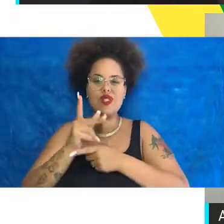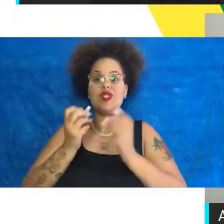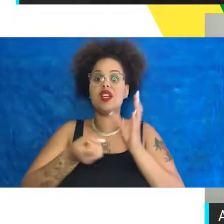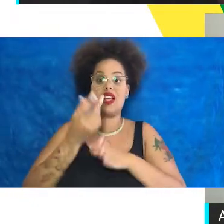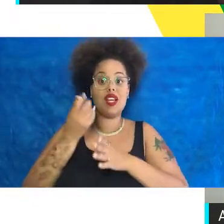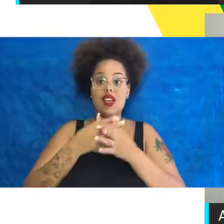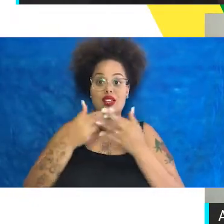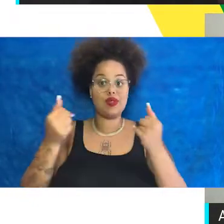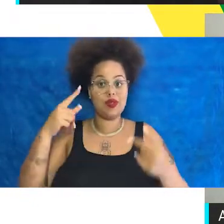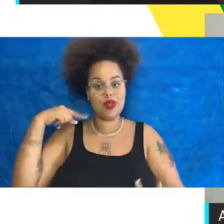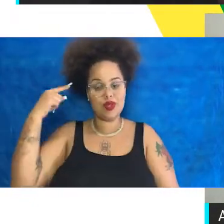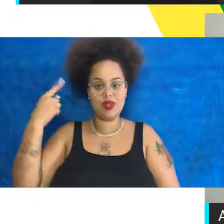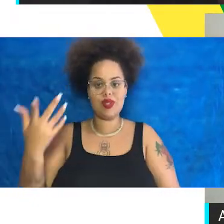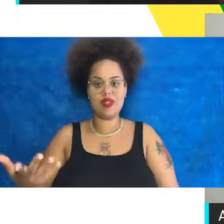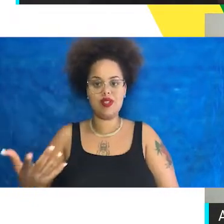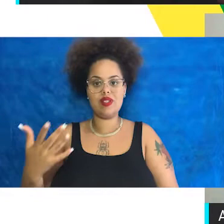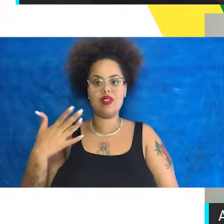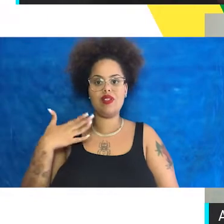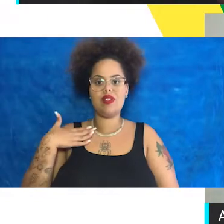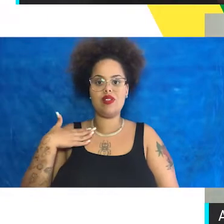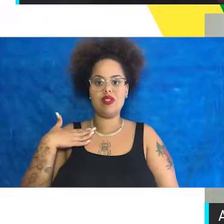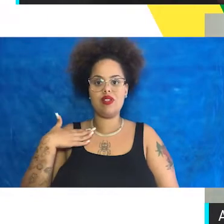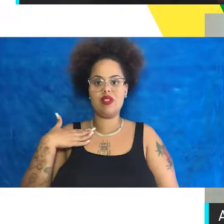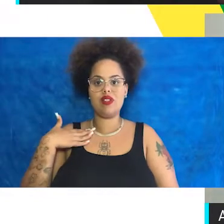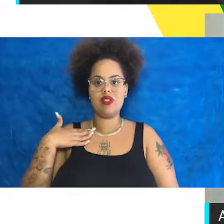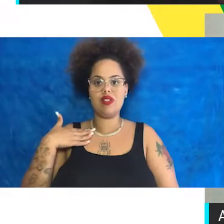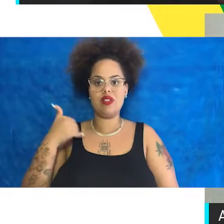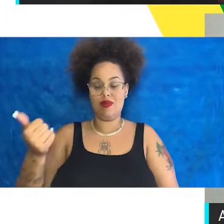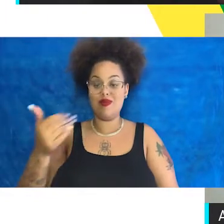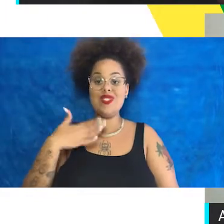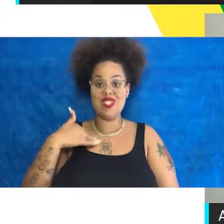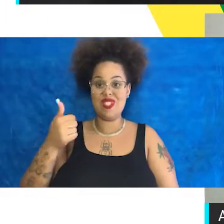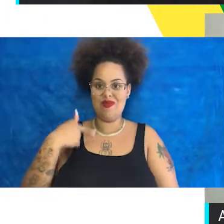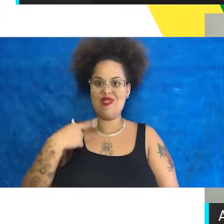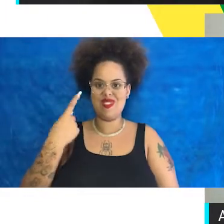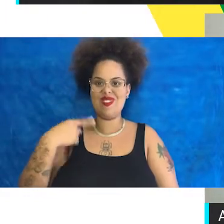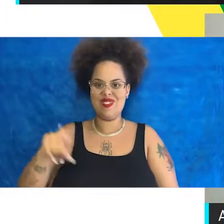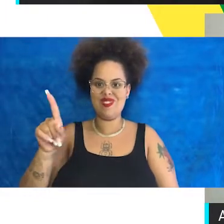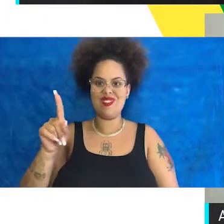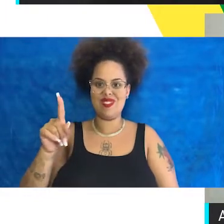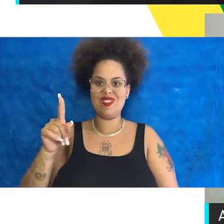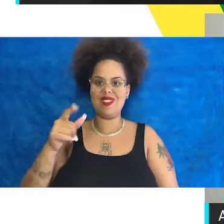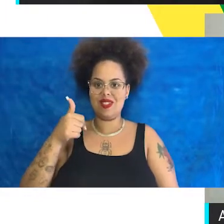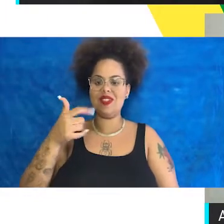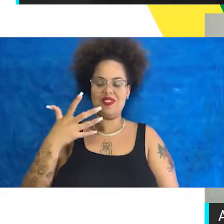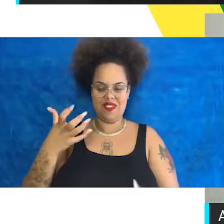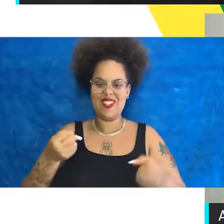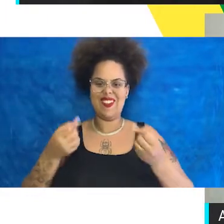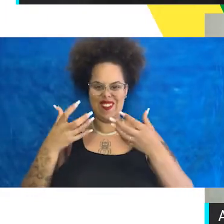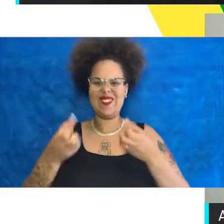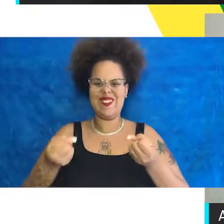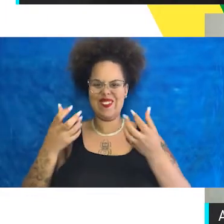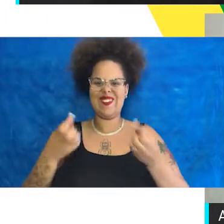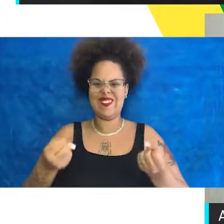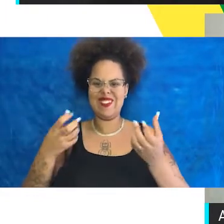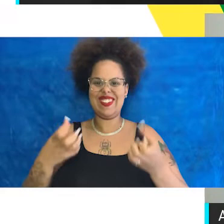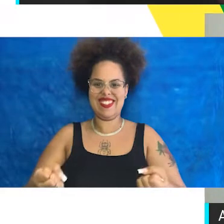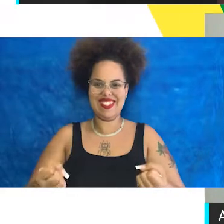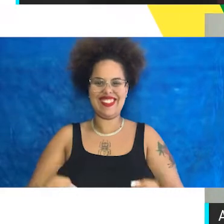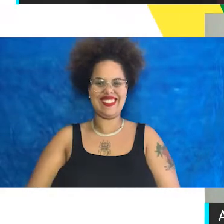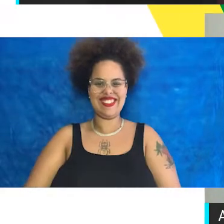doidas. Me chama que eu vou. Vamos.